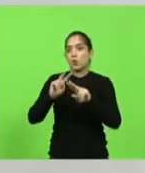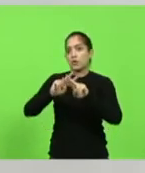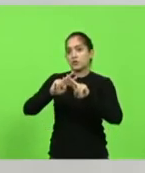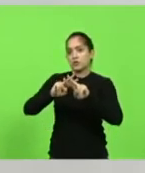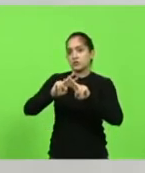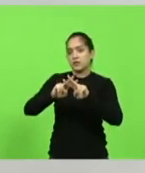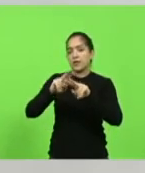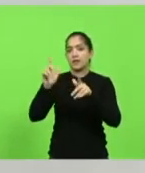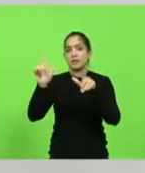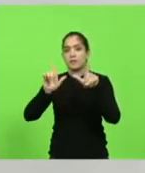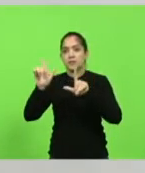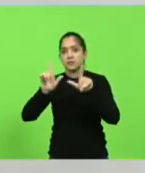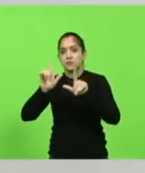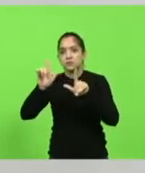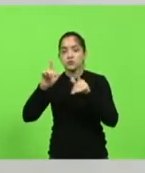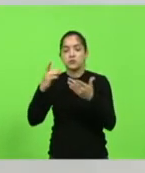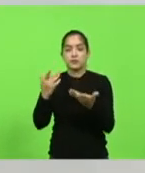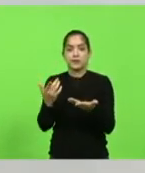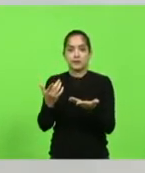jornais.